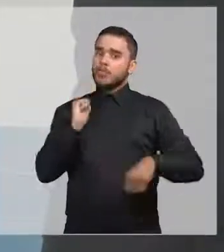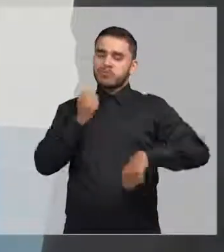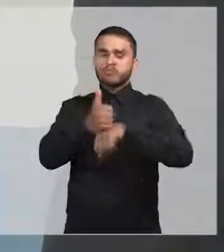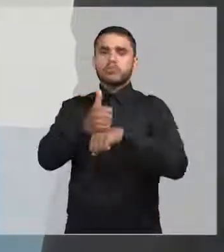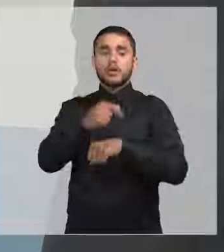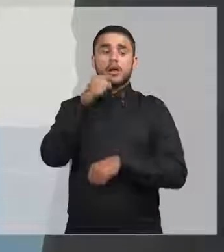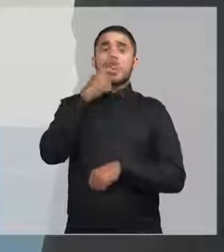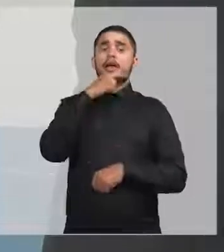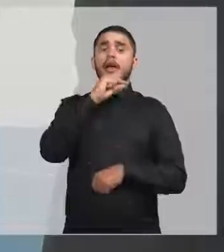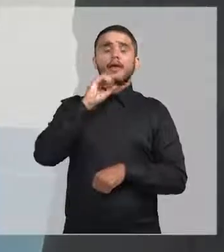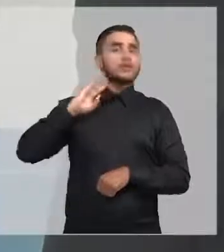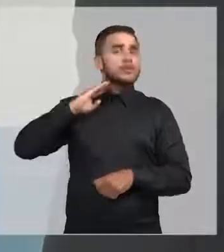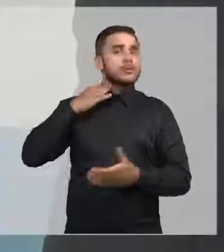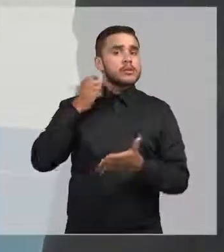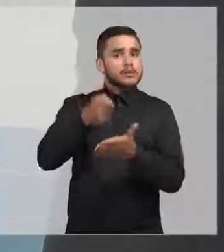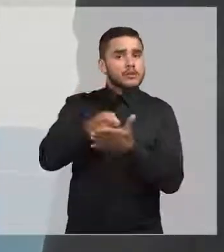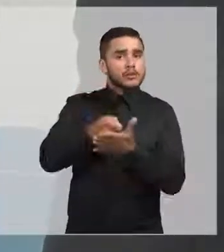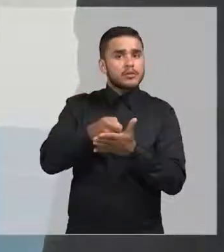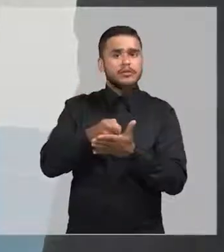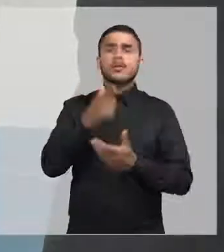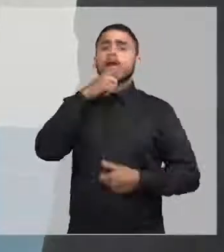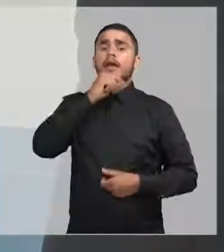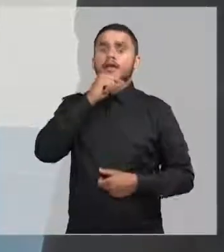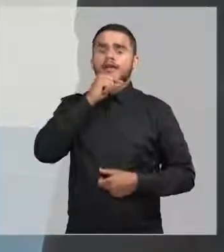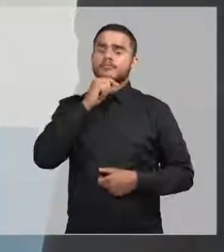que foi por ter aprisionado